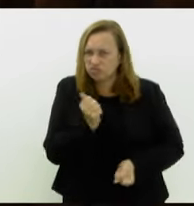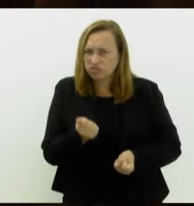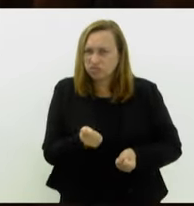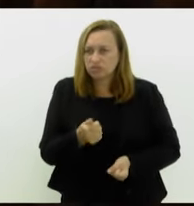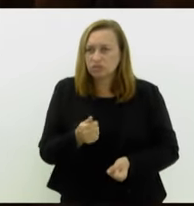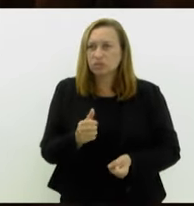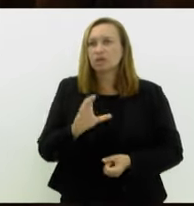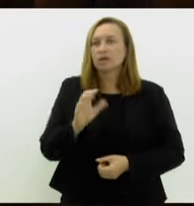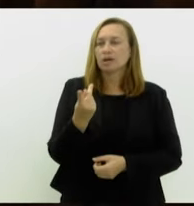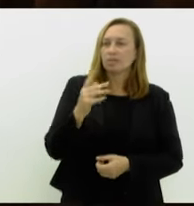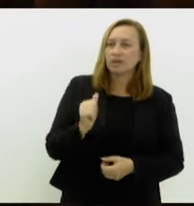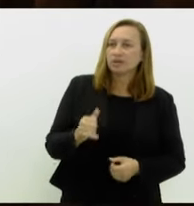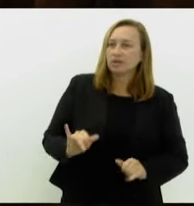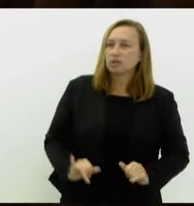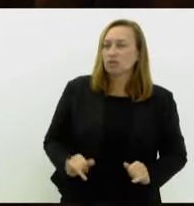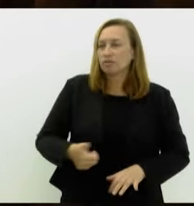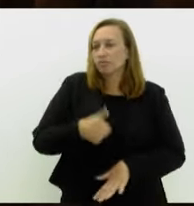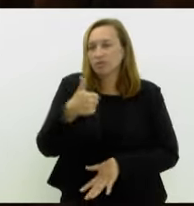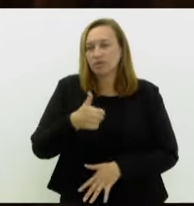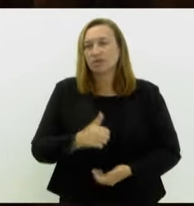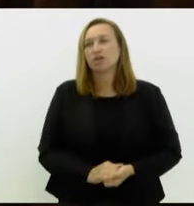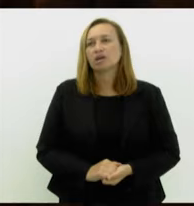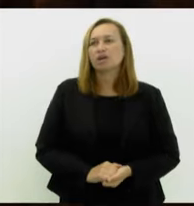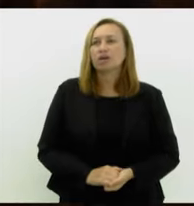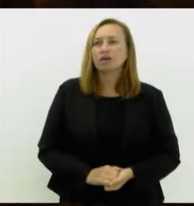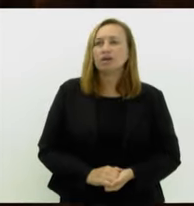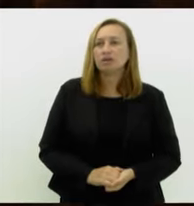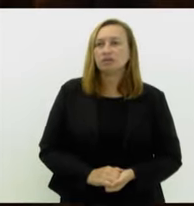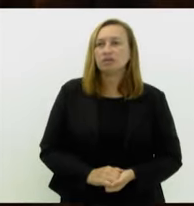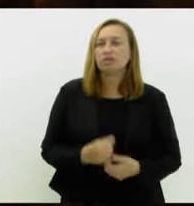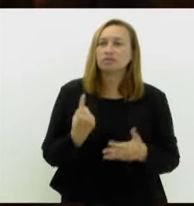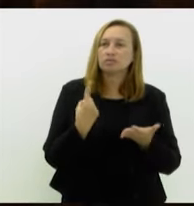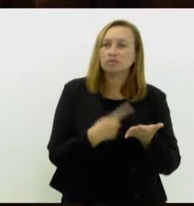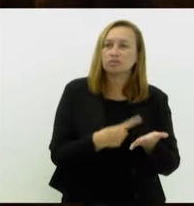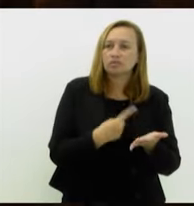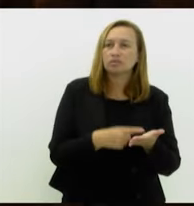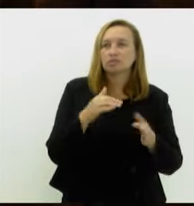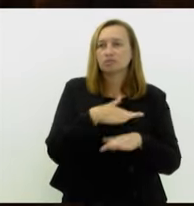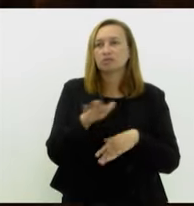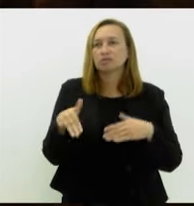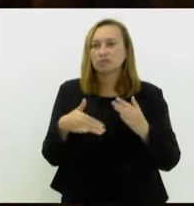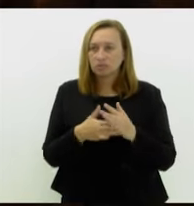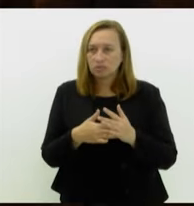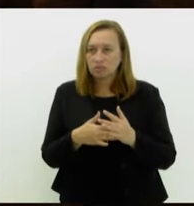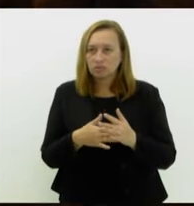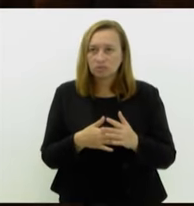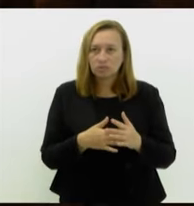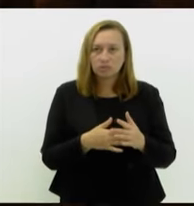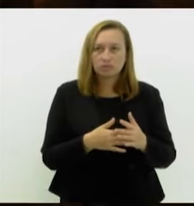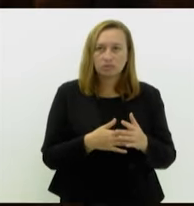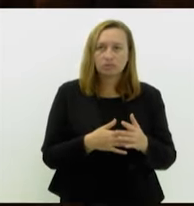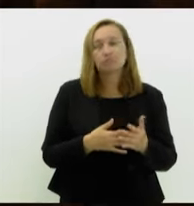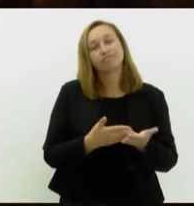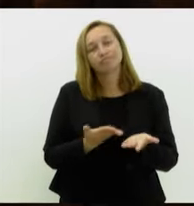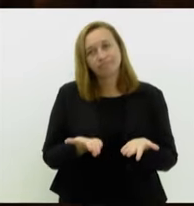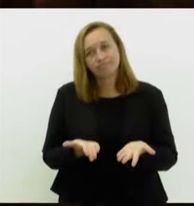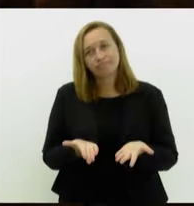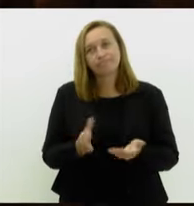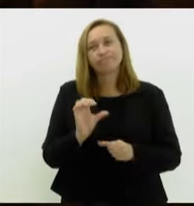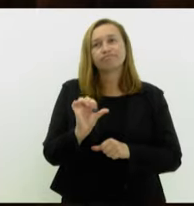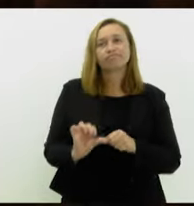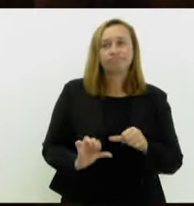das mulheres sofre primeiro então tem que ser um compromisso de todas de todos para essa